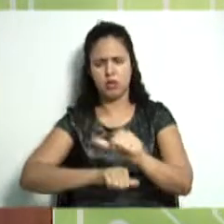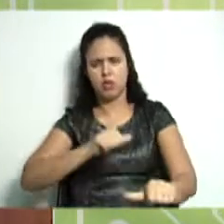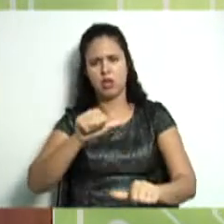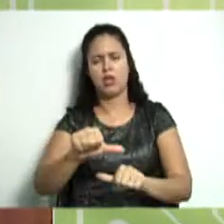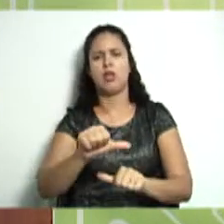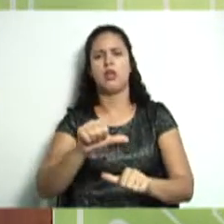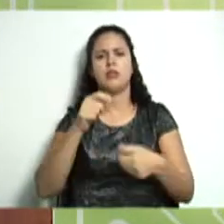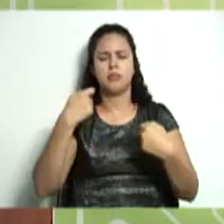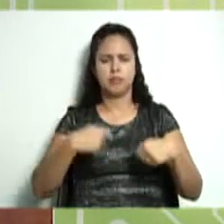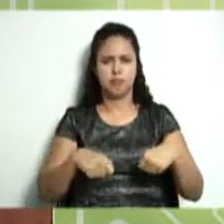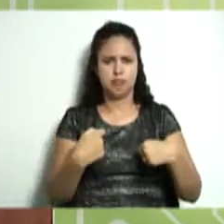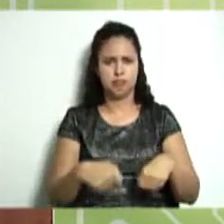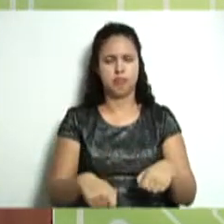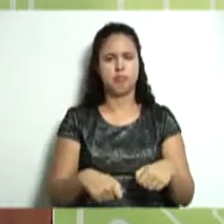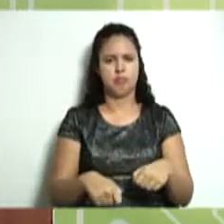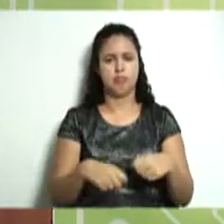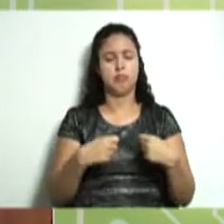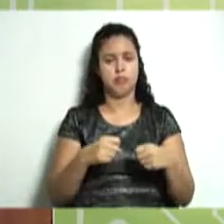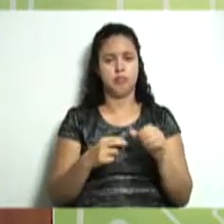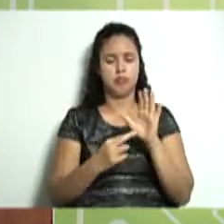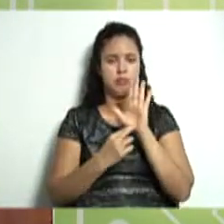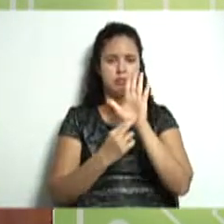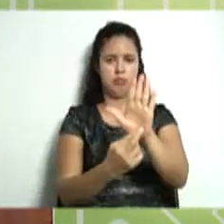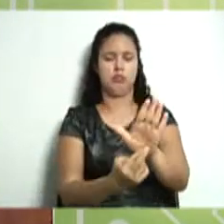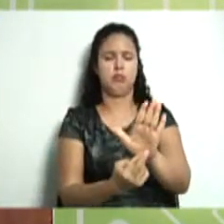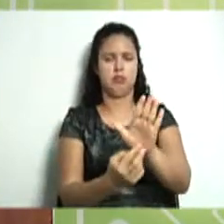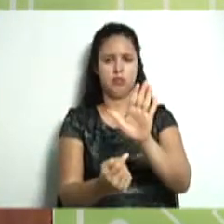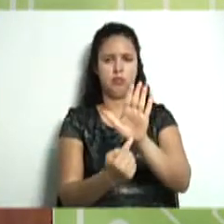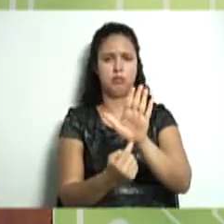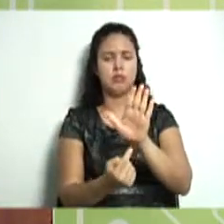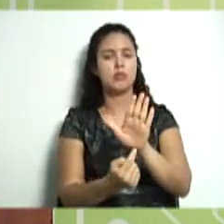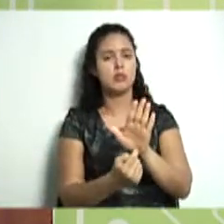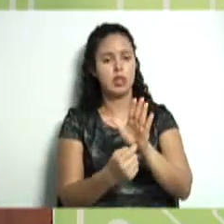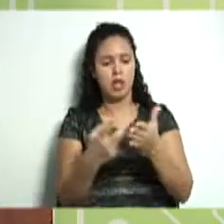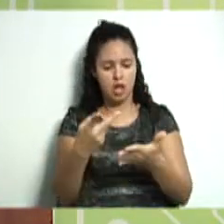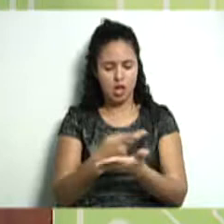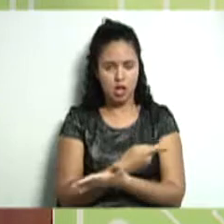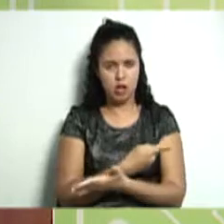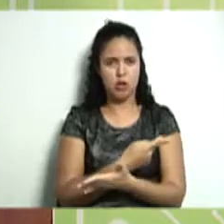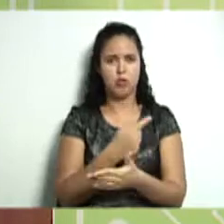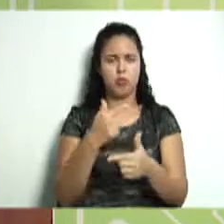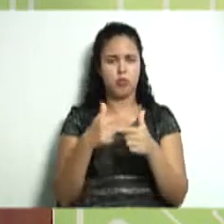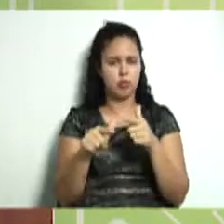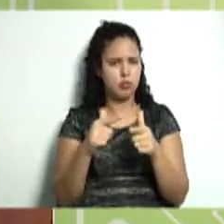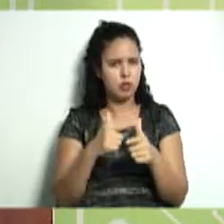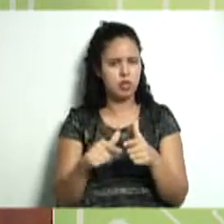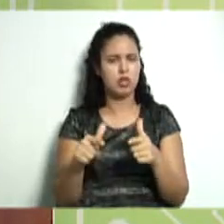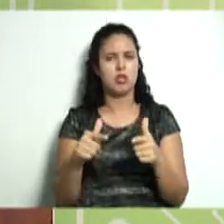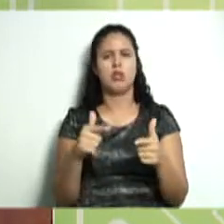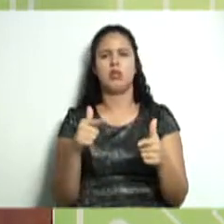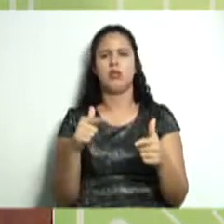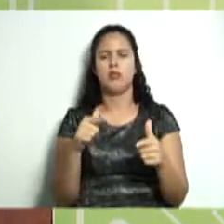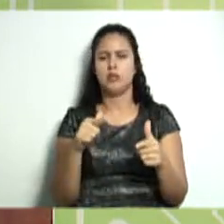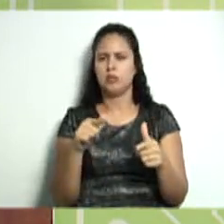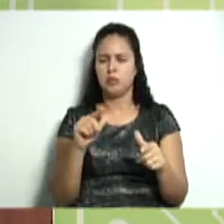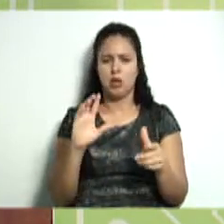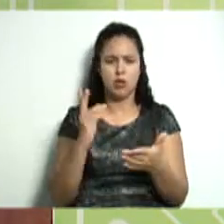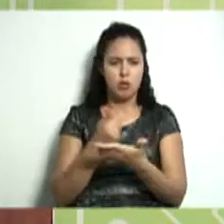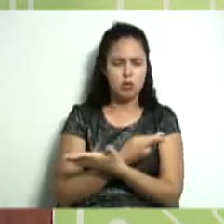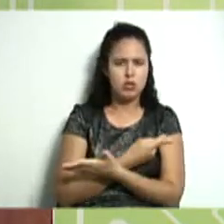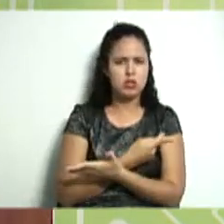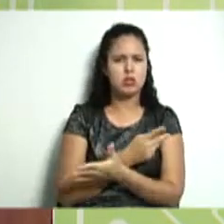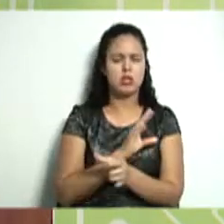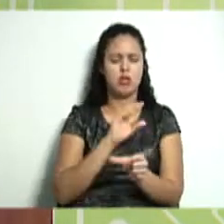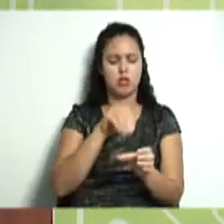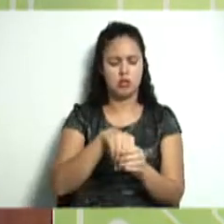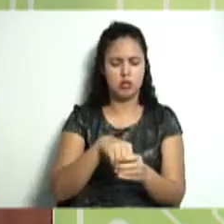preciso, mas deve ser falado sobre o assunto. Então, qualquer incoerência, qualquer erro, qualquer situaçãozinha